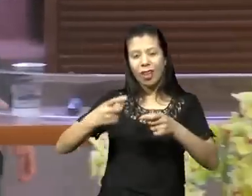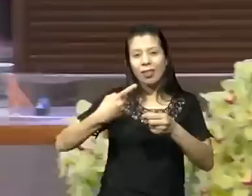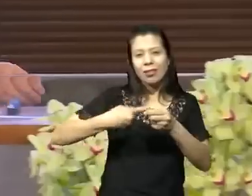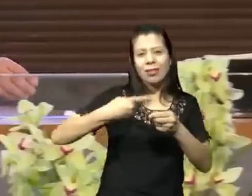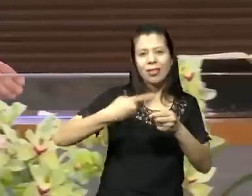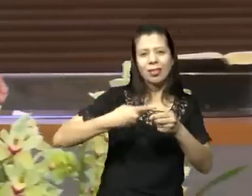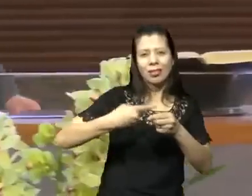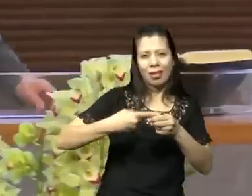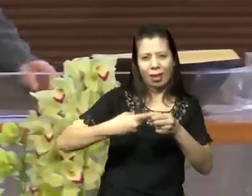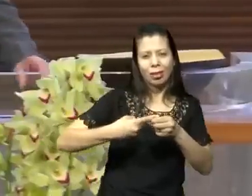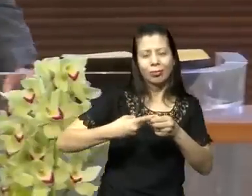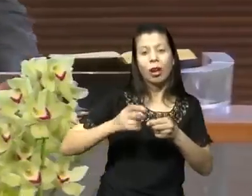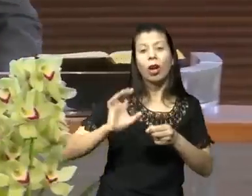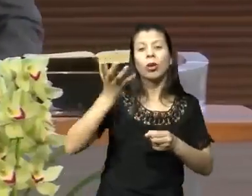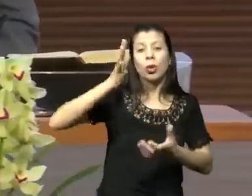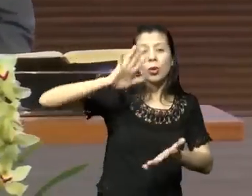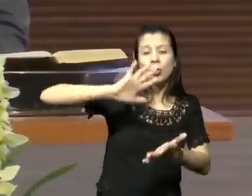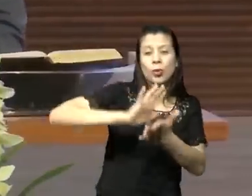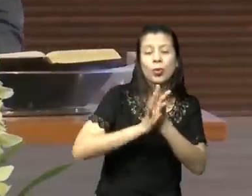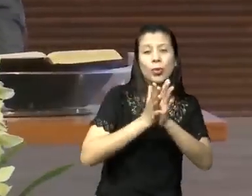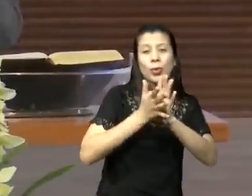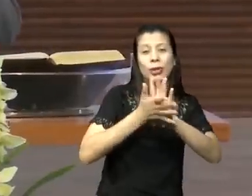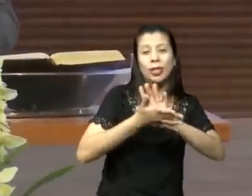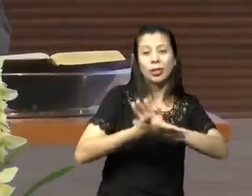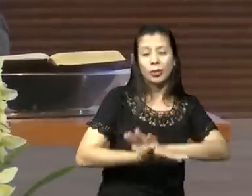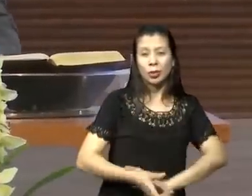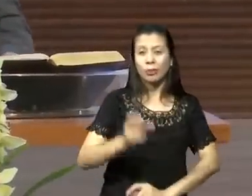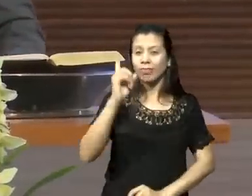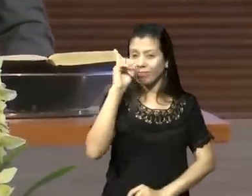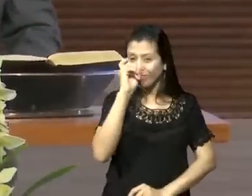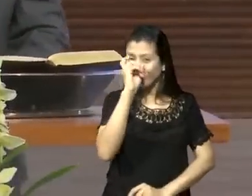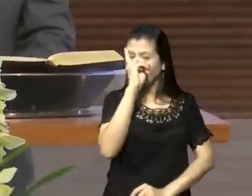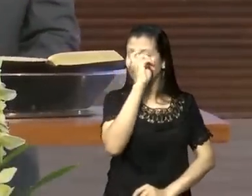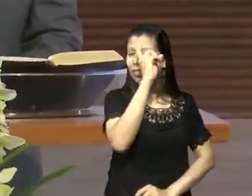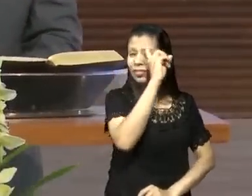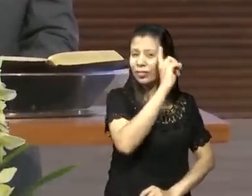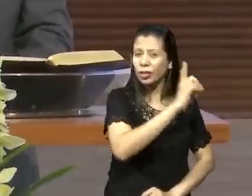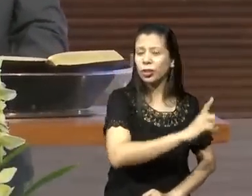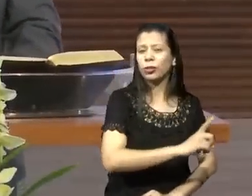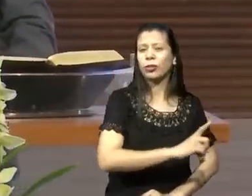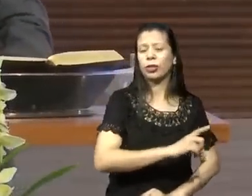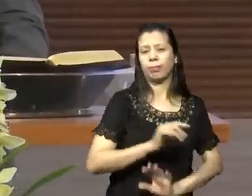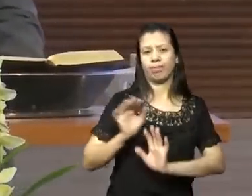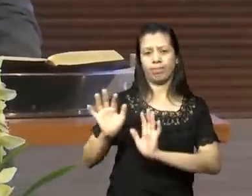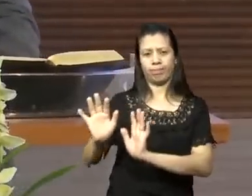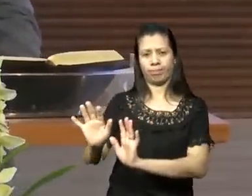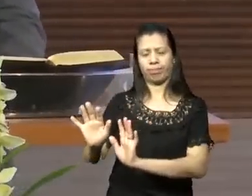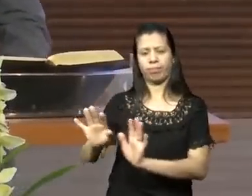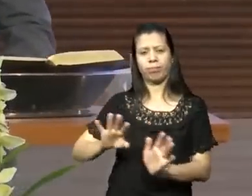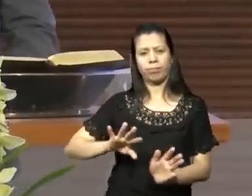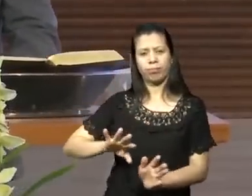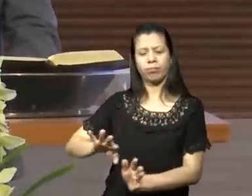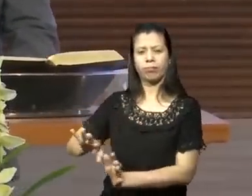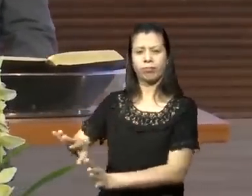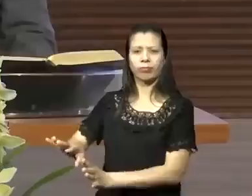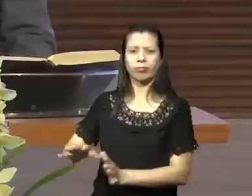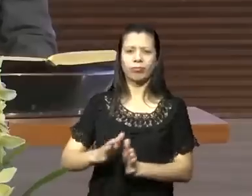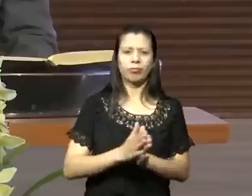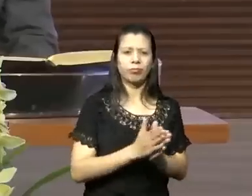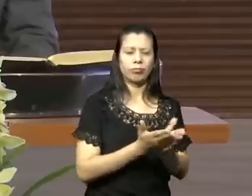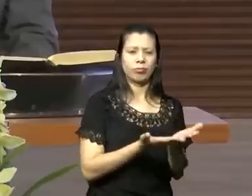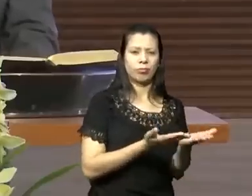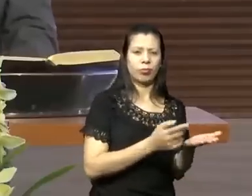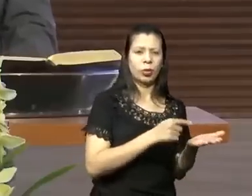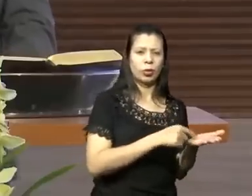nós estamos vivendo um tempo solene Leia São João 8:32 em diante comigo e Conhecereis a verdade